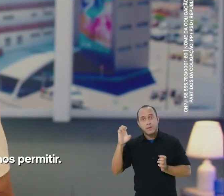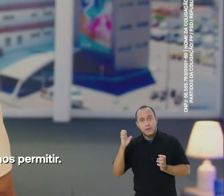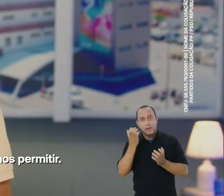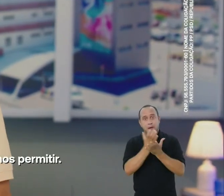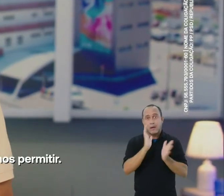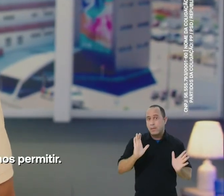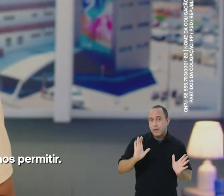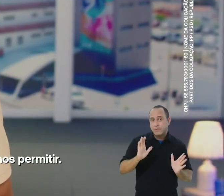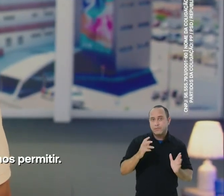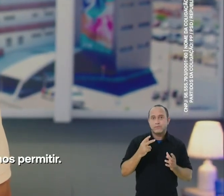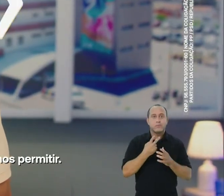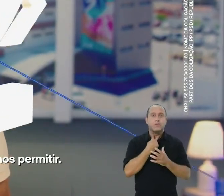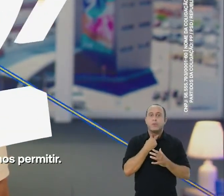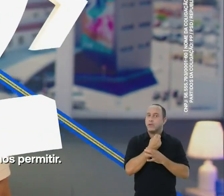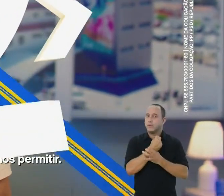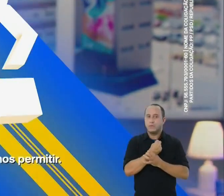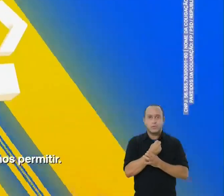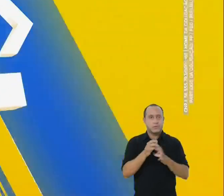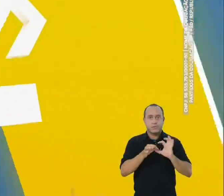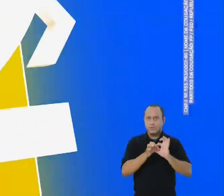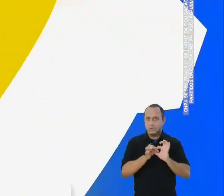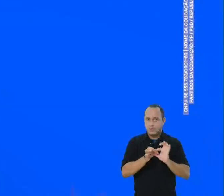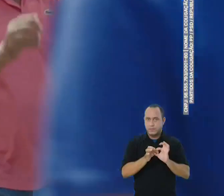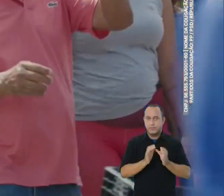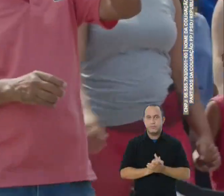ela. Nós não vamos permitir.